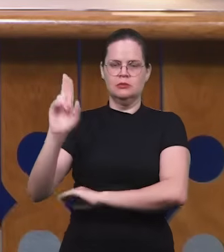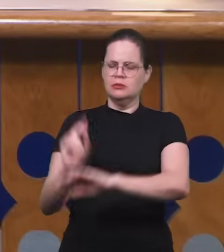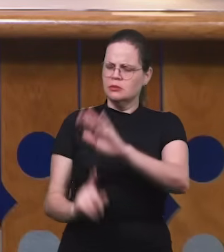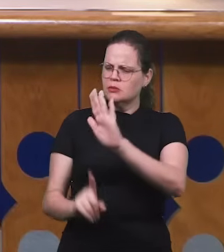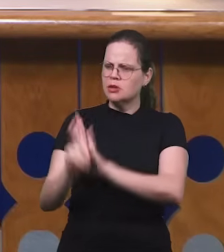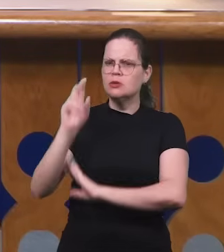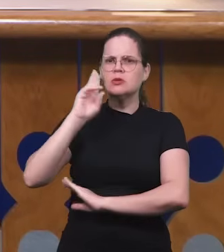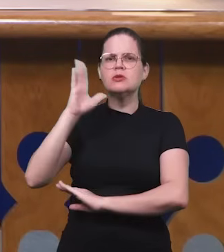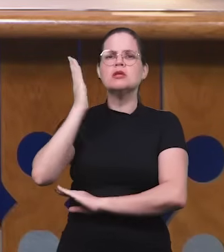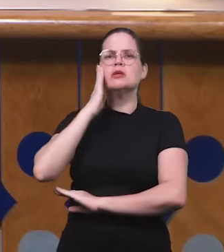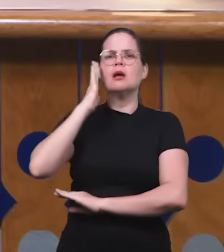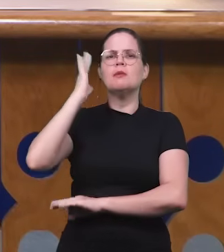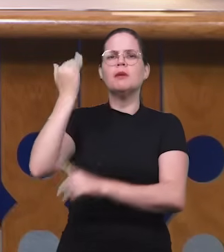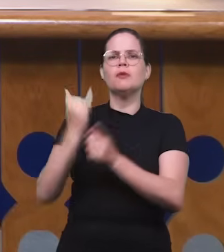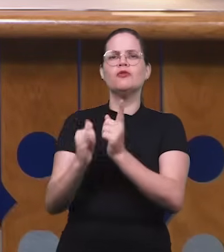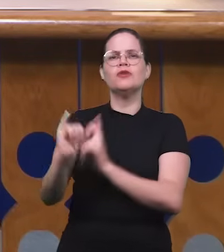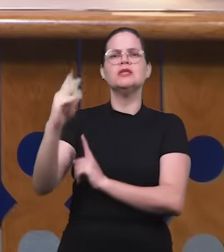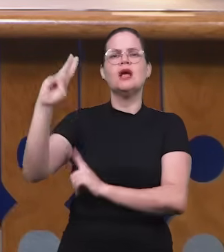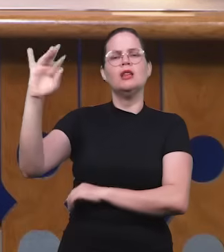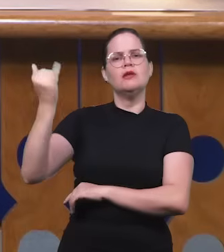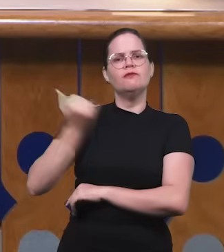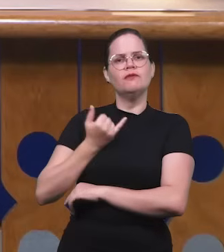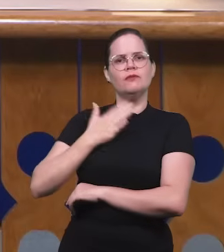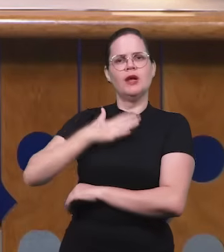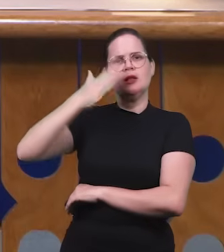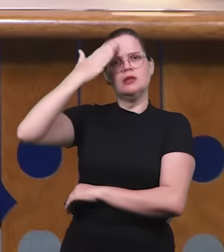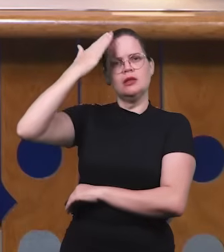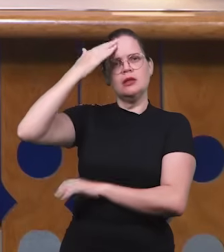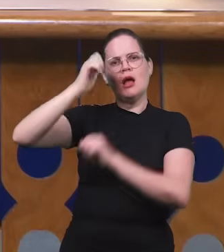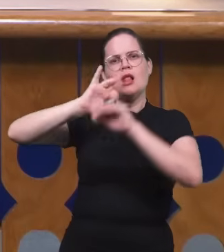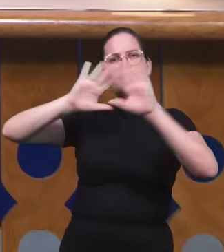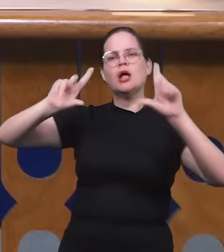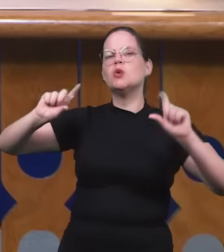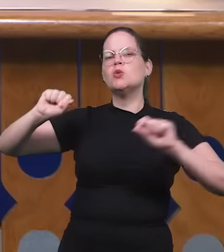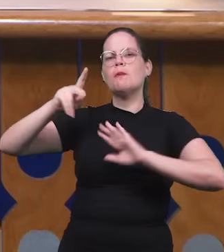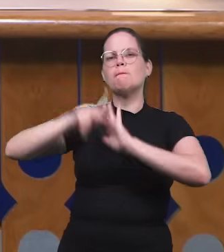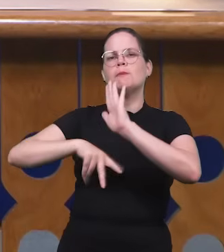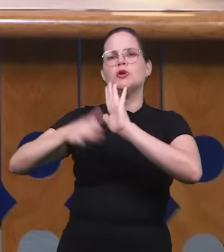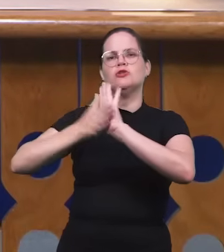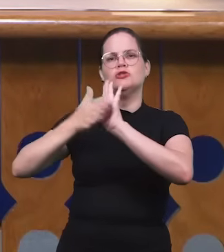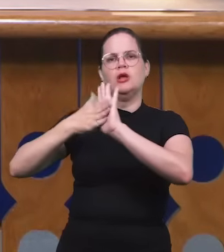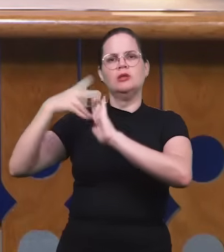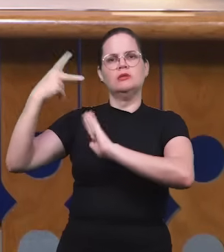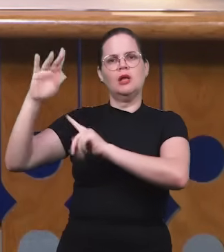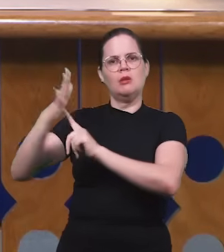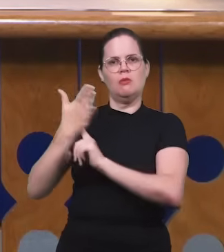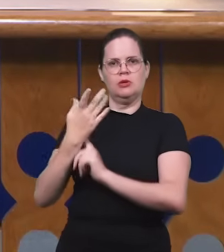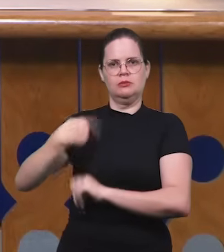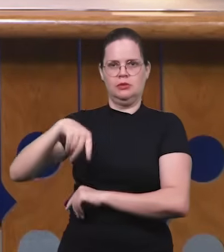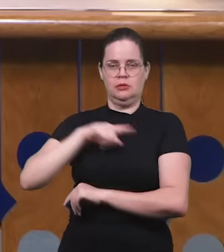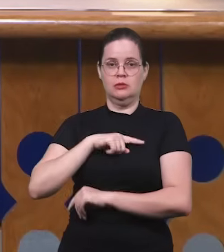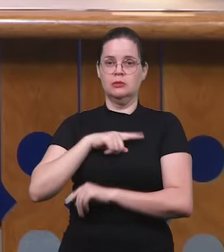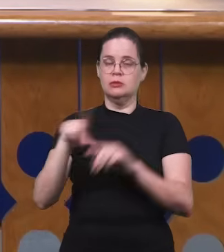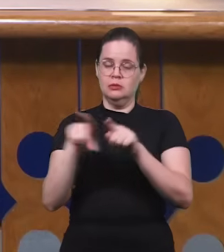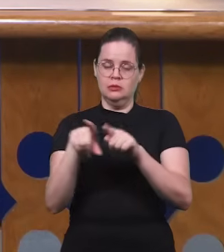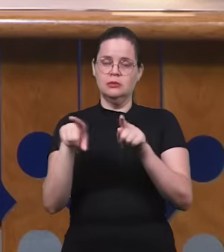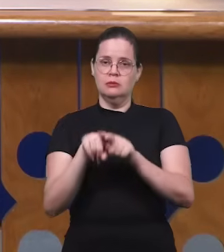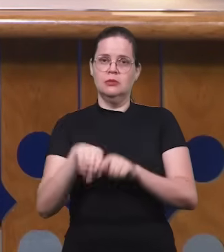a profecia, busque entender o Senhor e experimente,